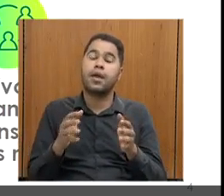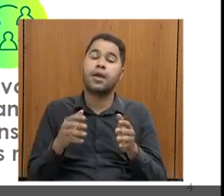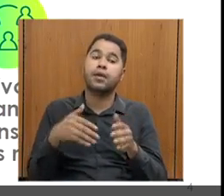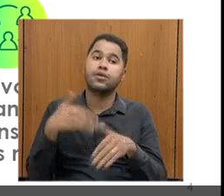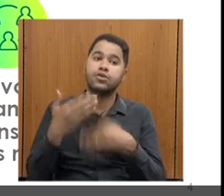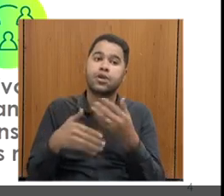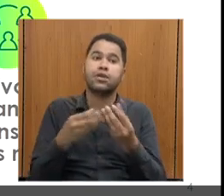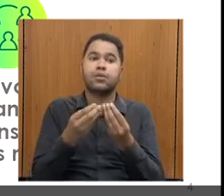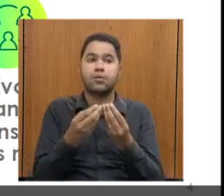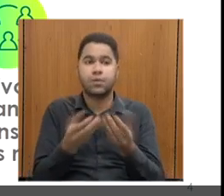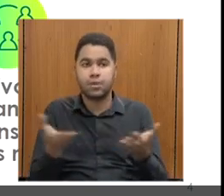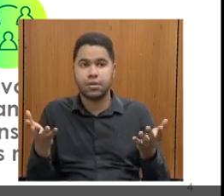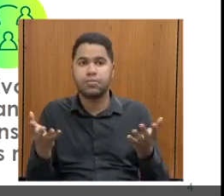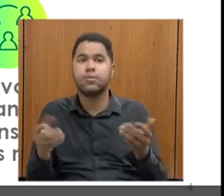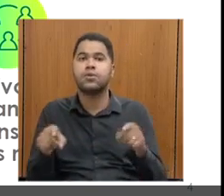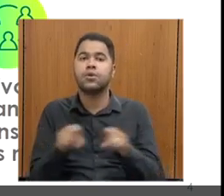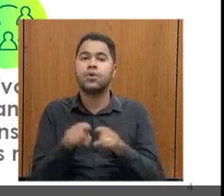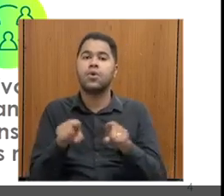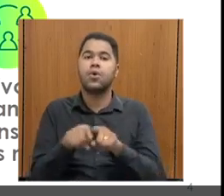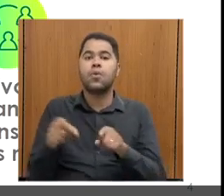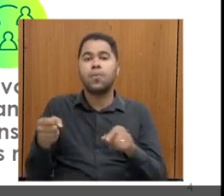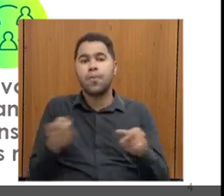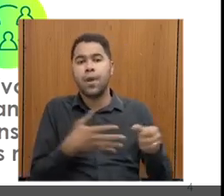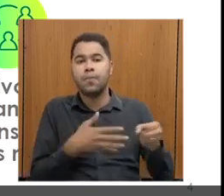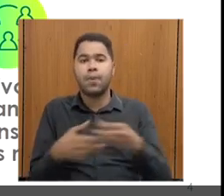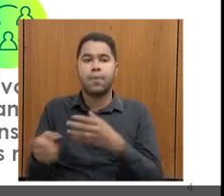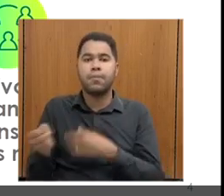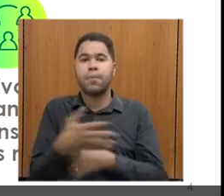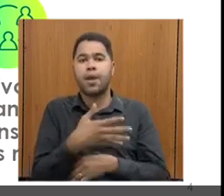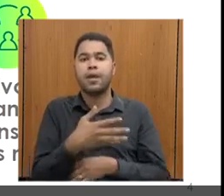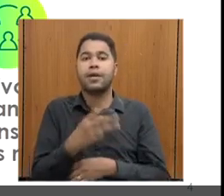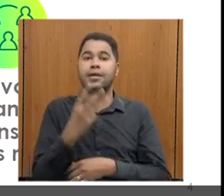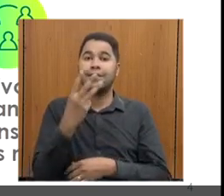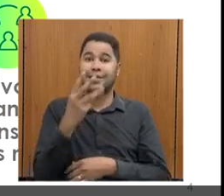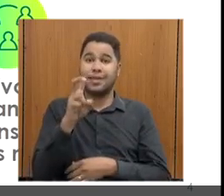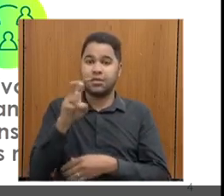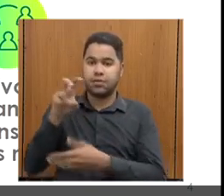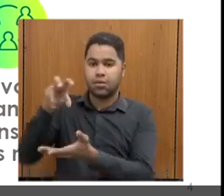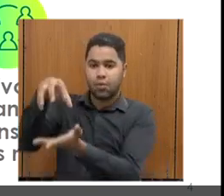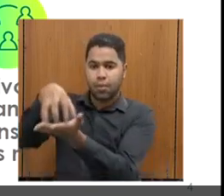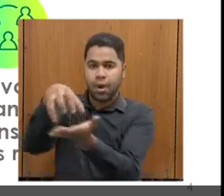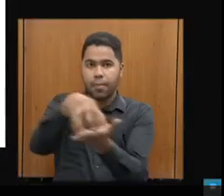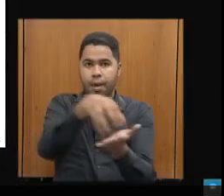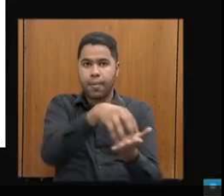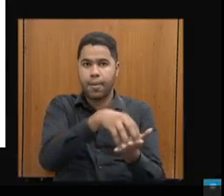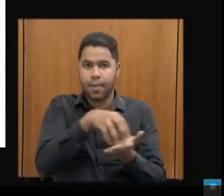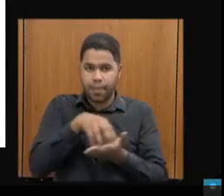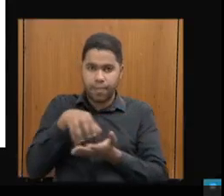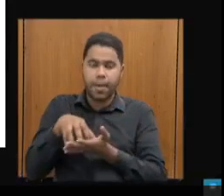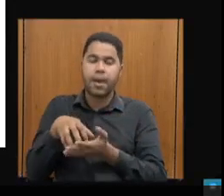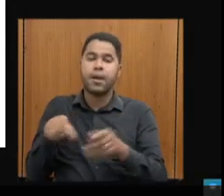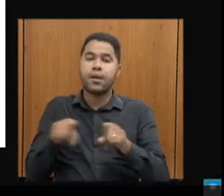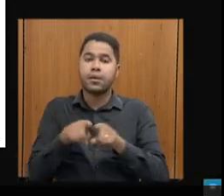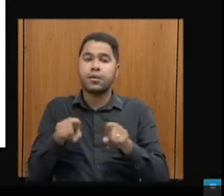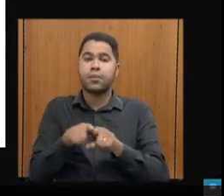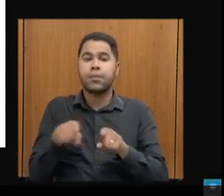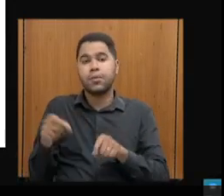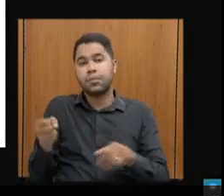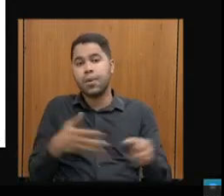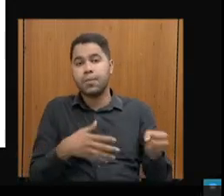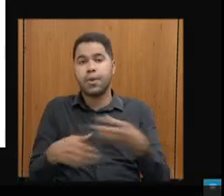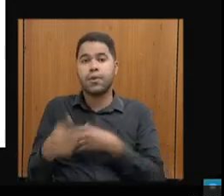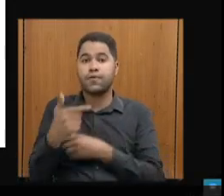transmissão nós estamos falando aí da modernização de 35 subestações de transmissão de alta tensão reforma E modernização